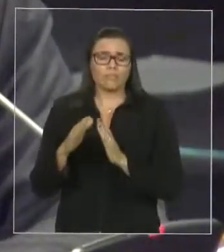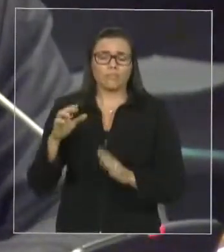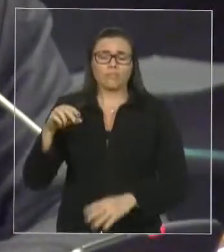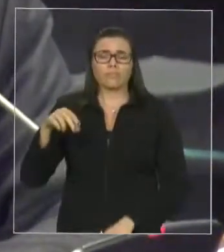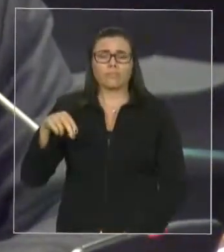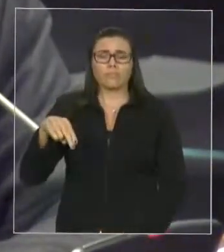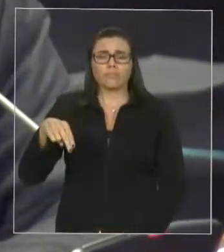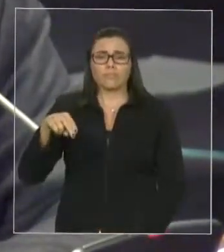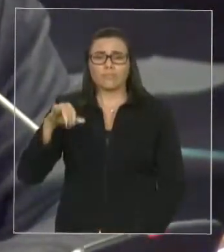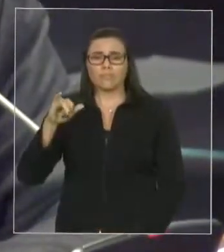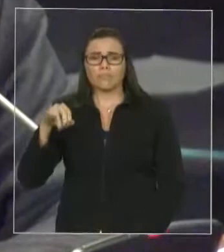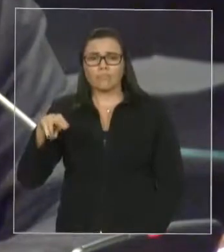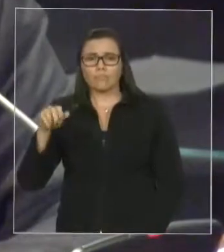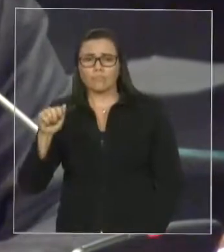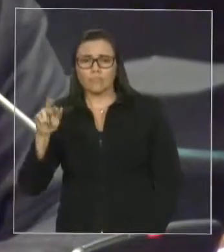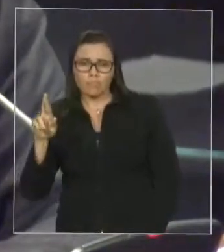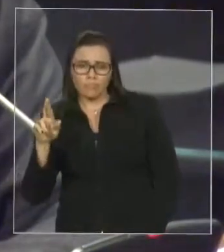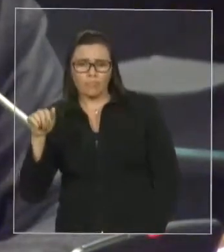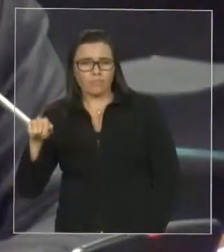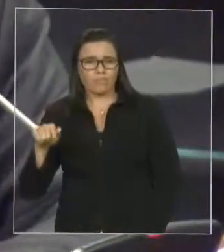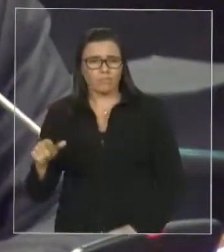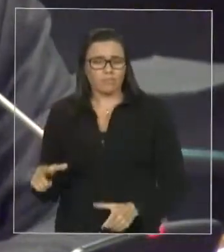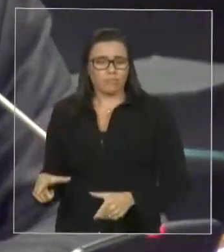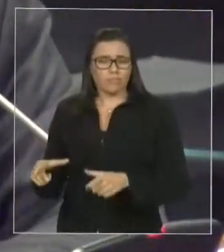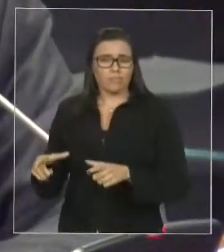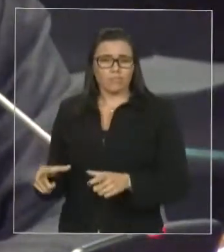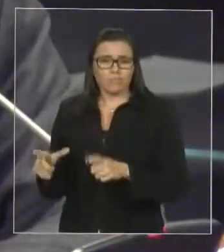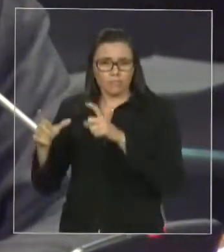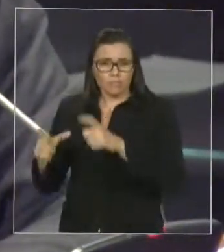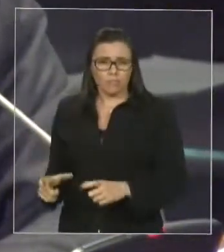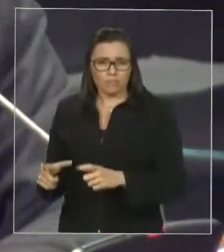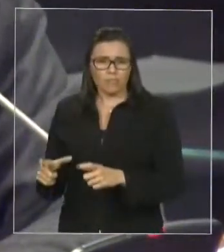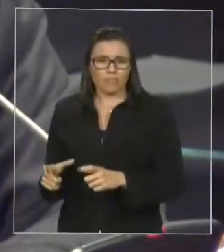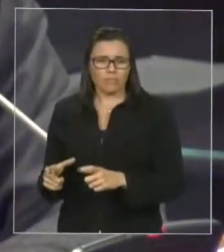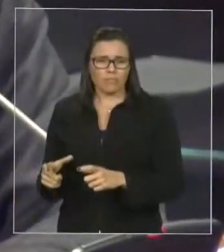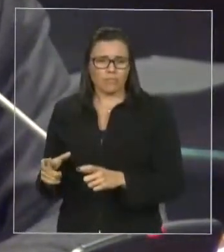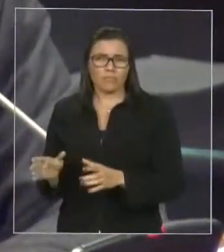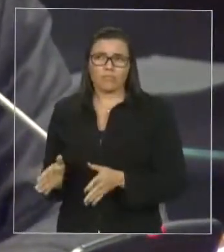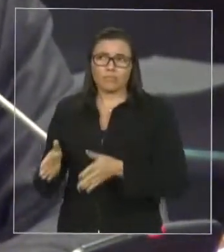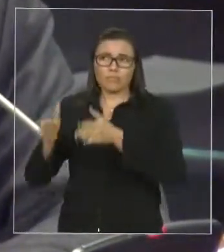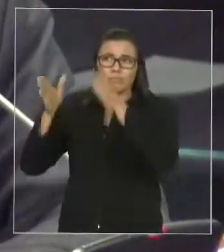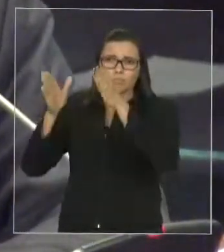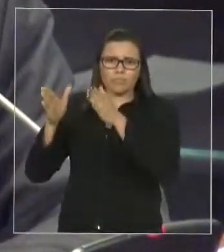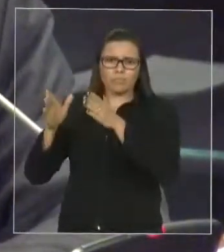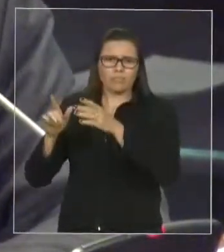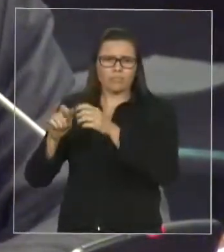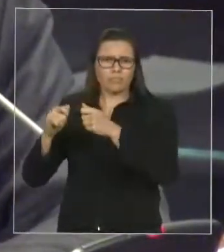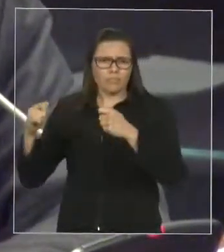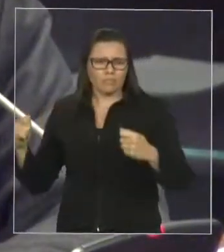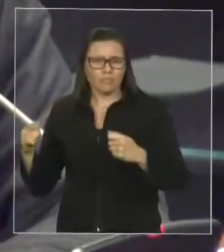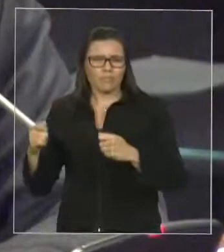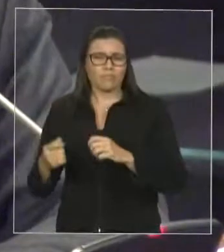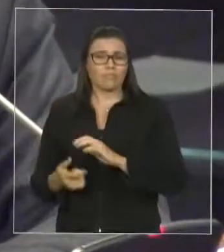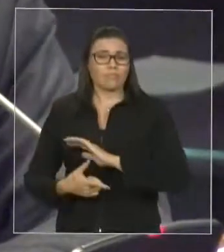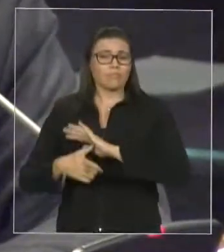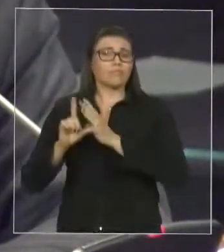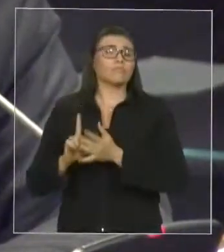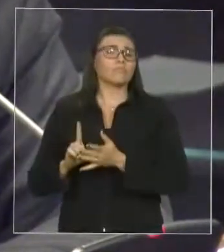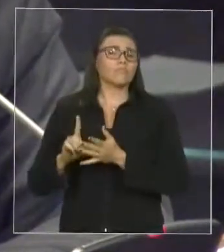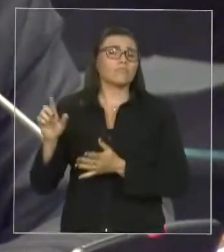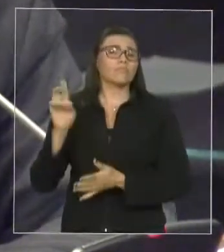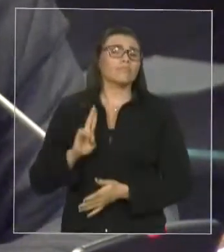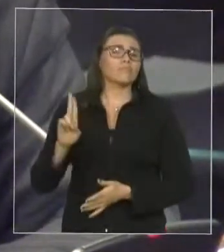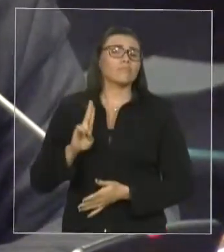servia para fazer festas e banquetes para dar ao povo do Maranhão, aos atendentes dos pacientes com microcefalia. E isso